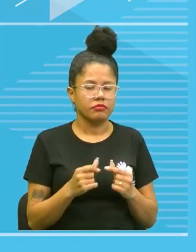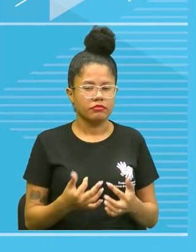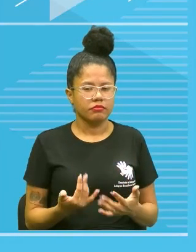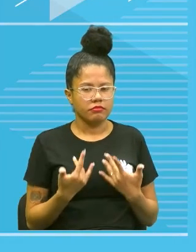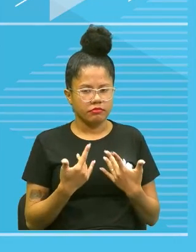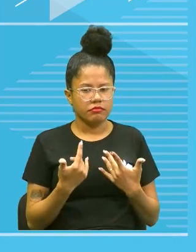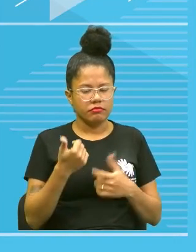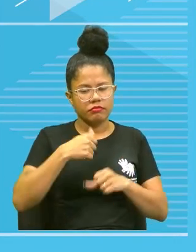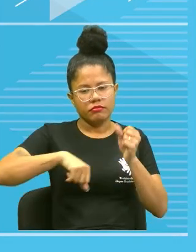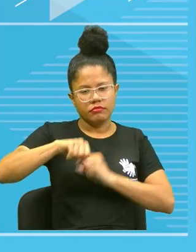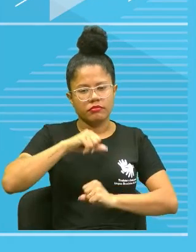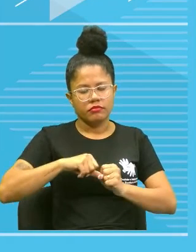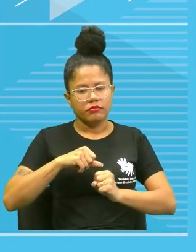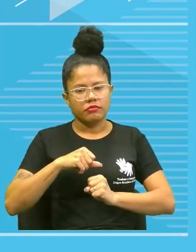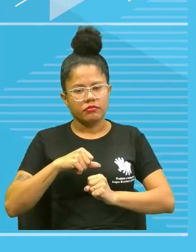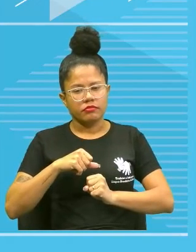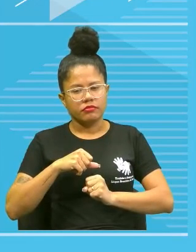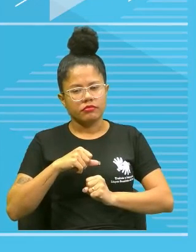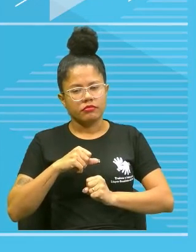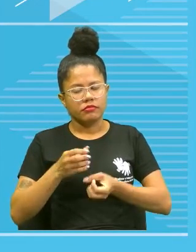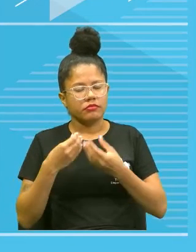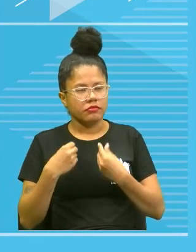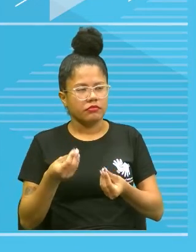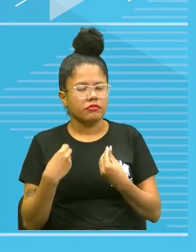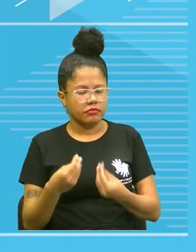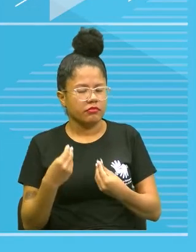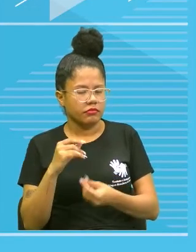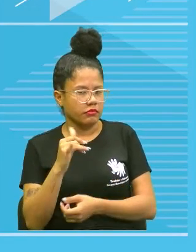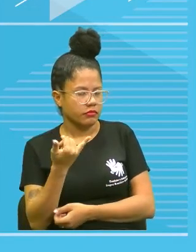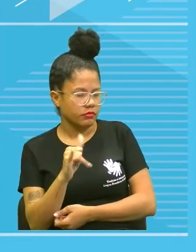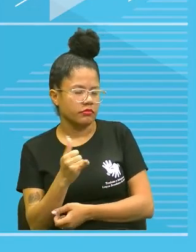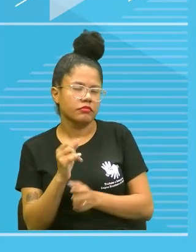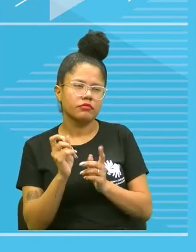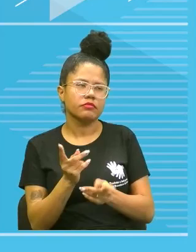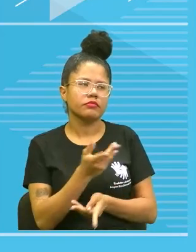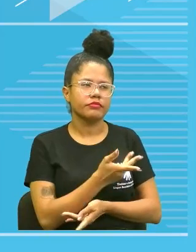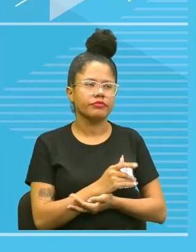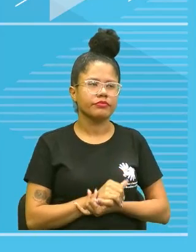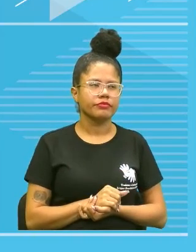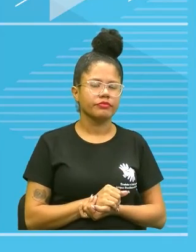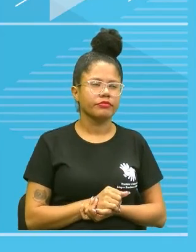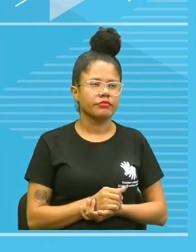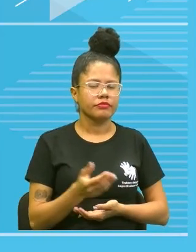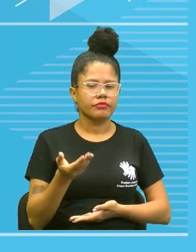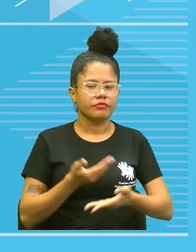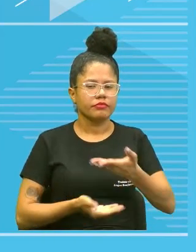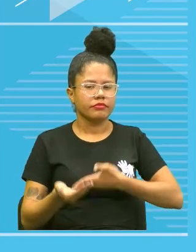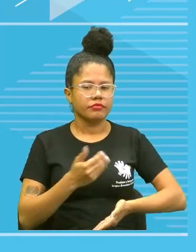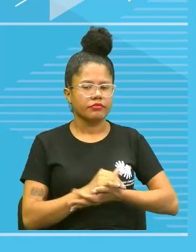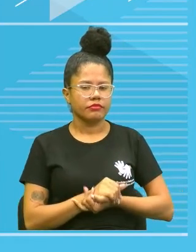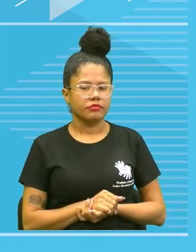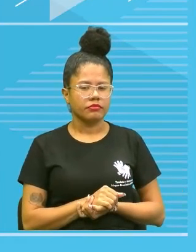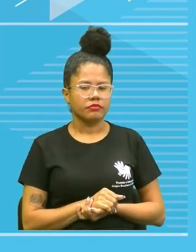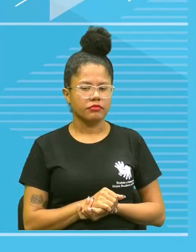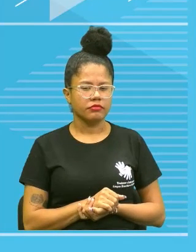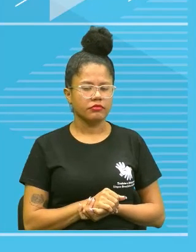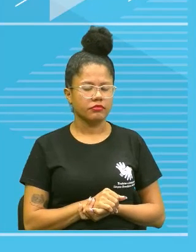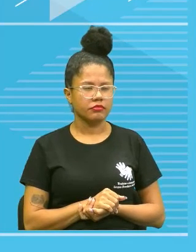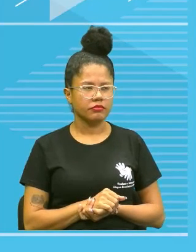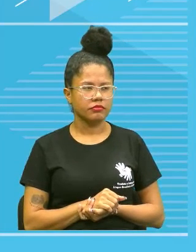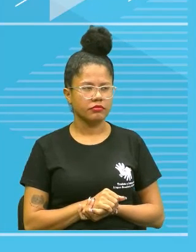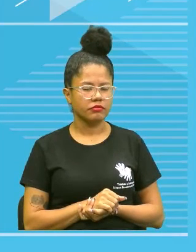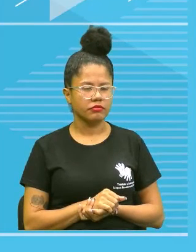As máquinas térmicas, em gerais, elas têm essa relação de calor e trabalho de transformação.